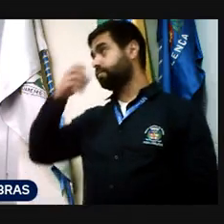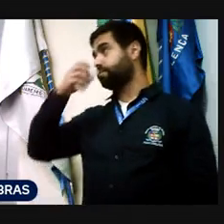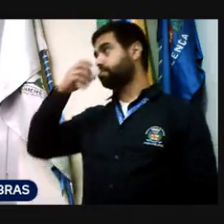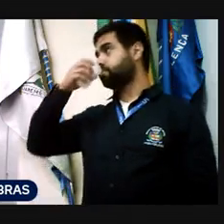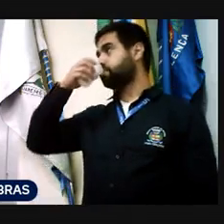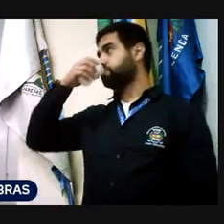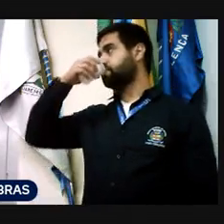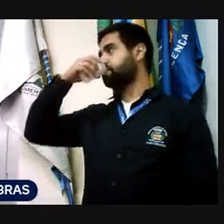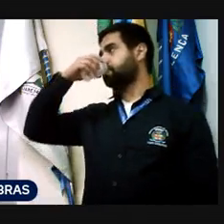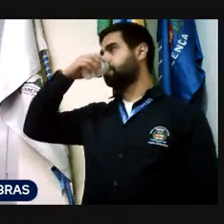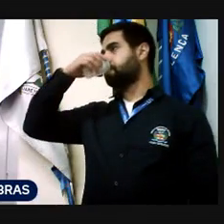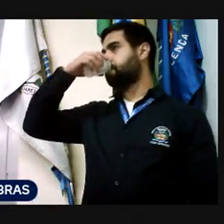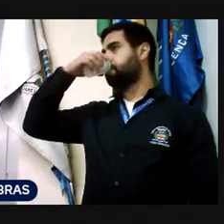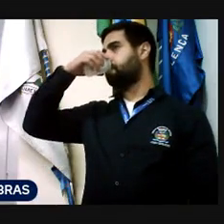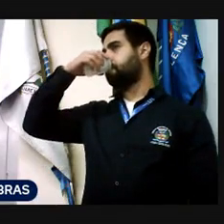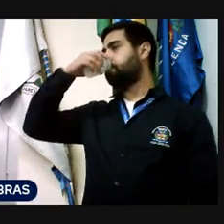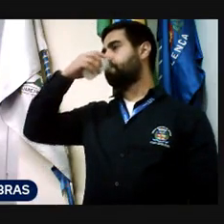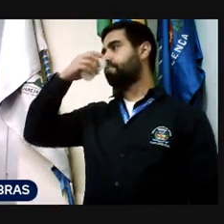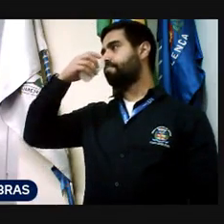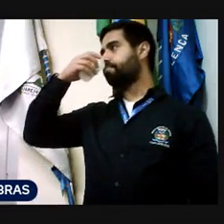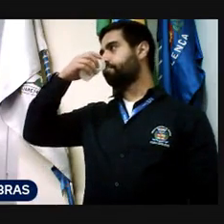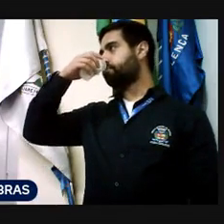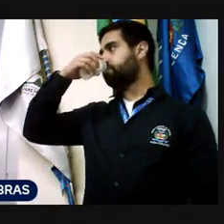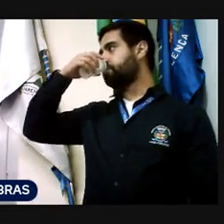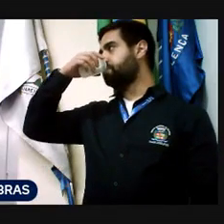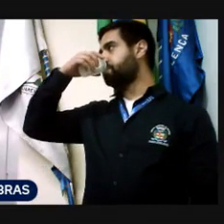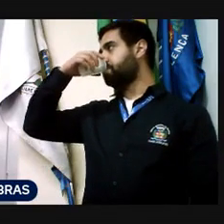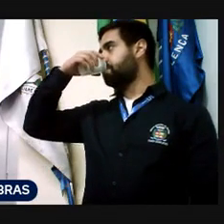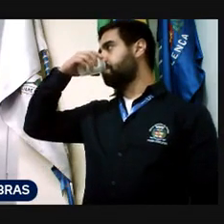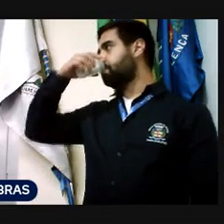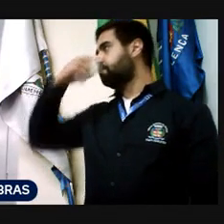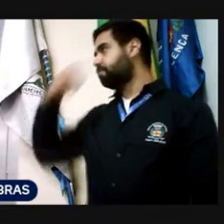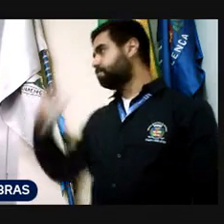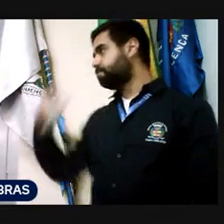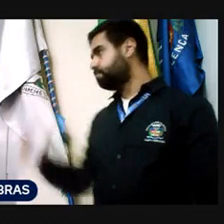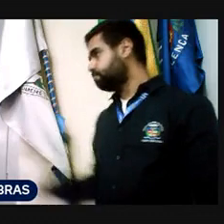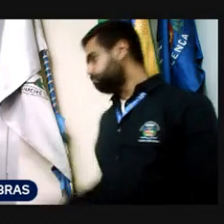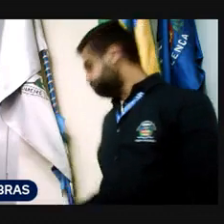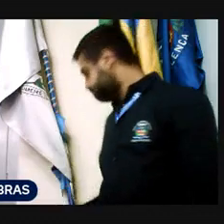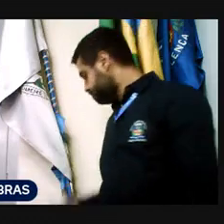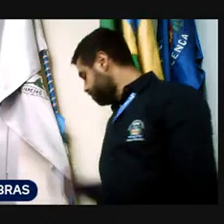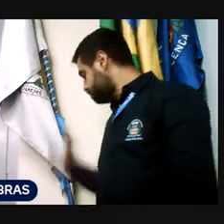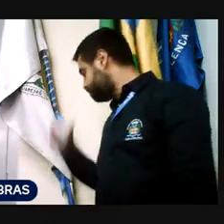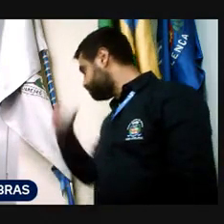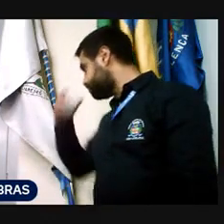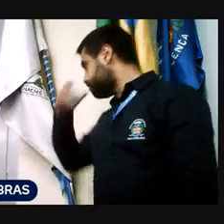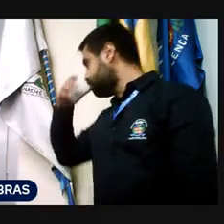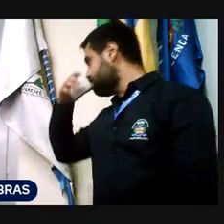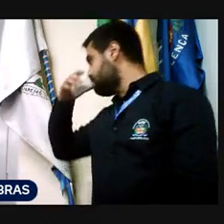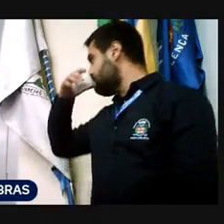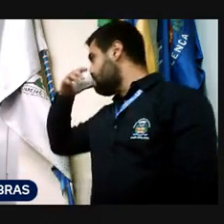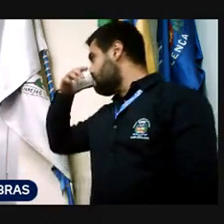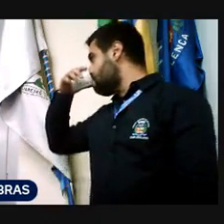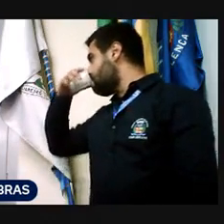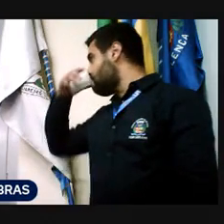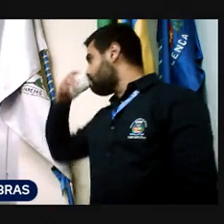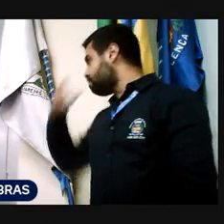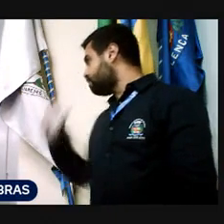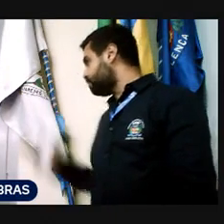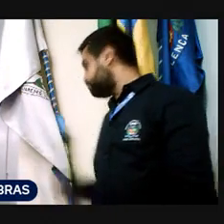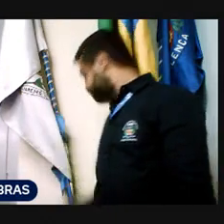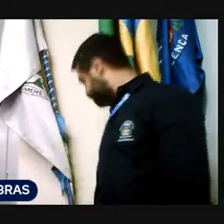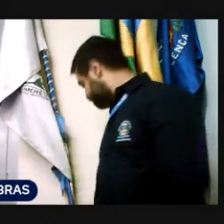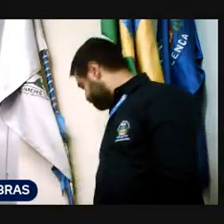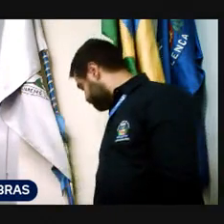Vereador Ailton Batista, Bernardo Machado. Presente. Eduardo Ávila. Presente. Eduardo Rank.